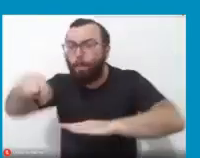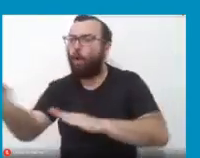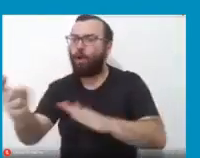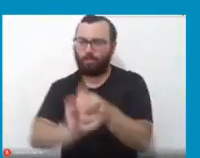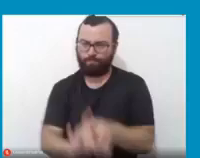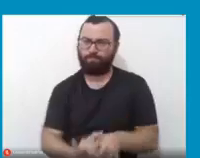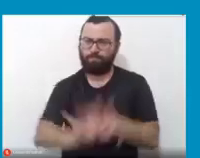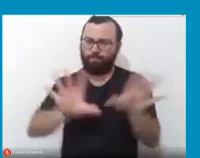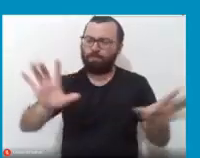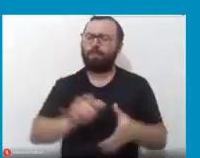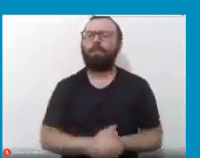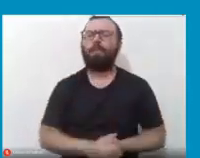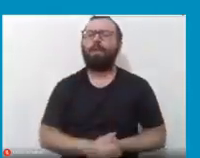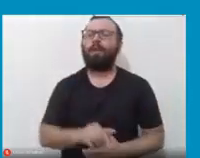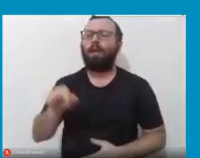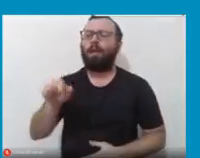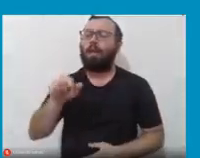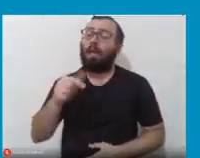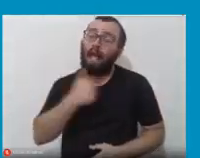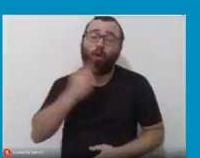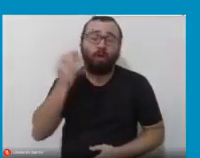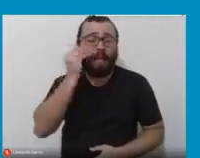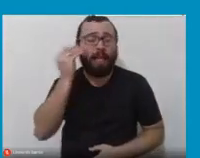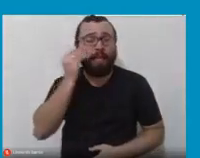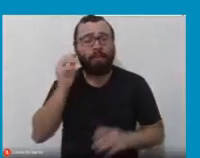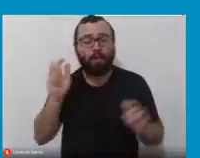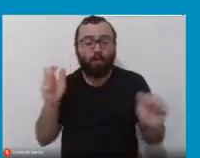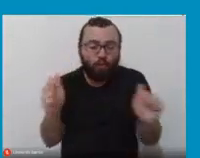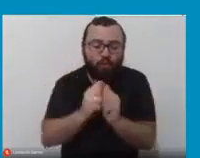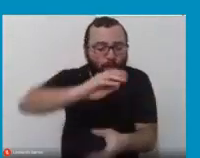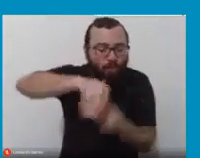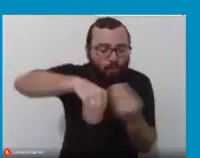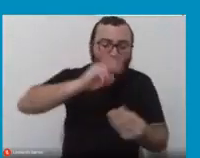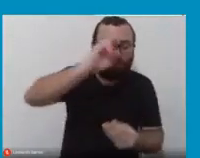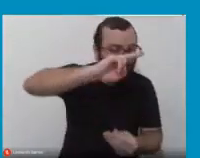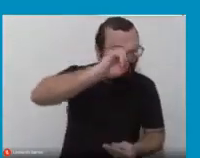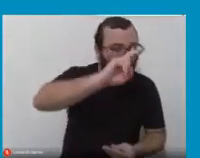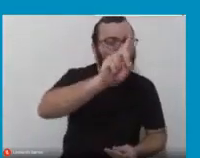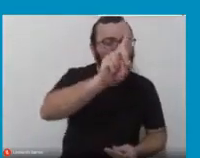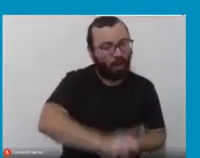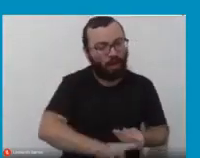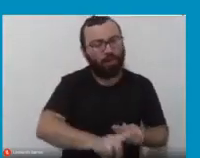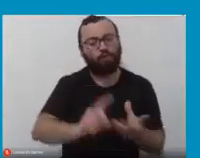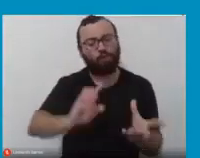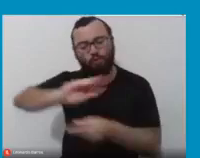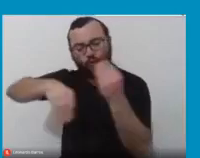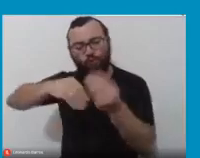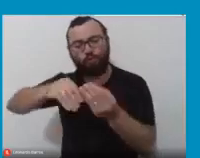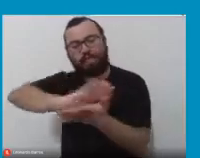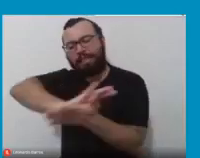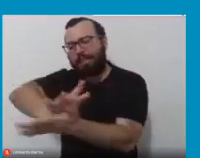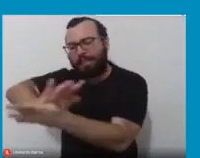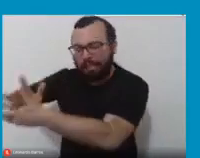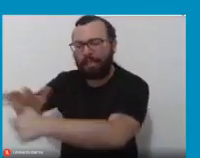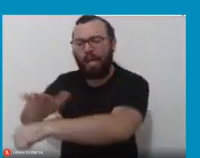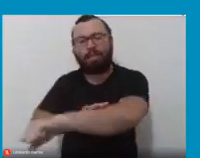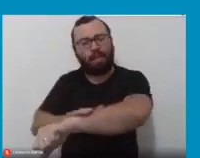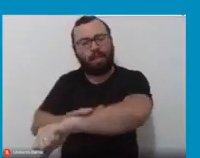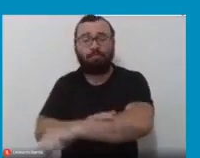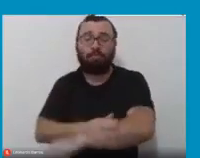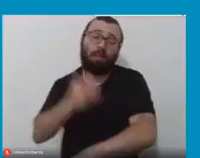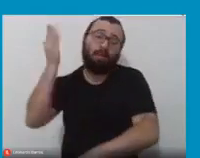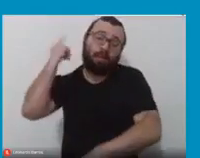esses eram interesses, né? Eu tentei juntar um pouco a história do direito com as discriminações raciais e, na